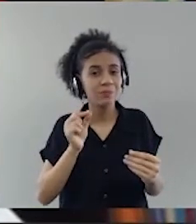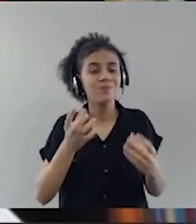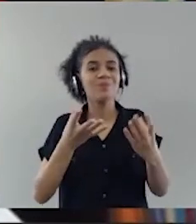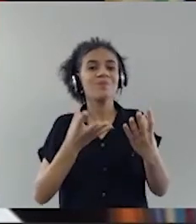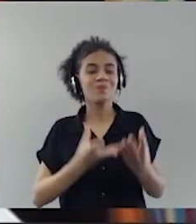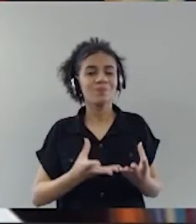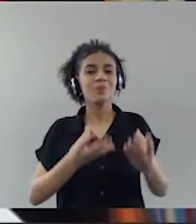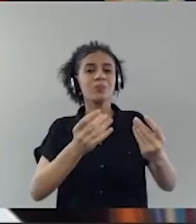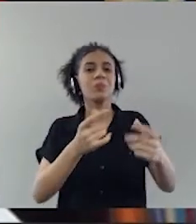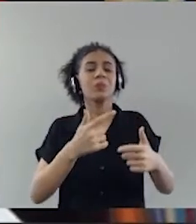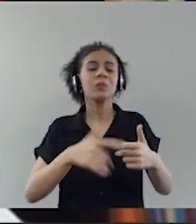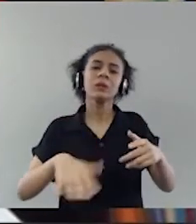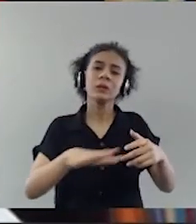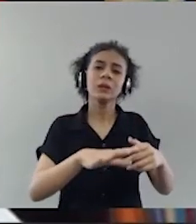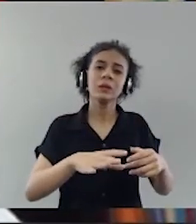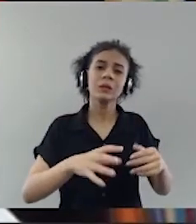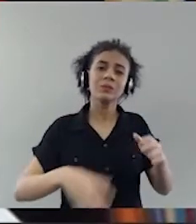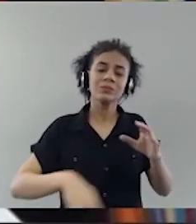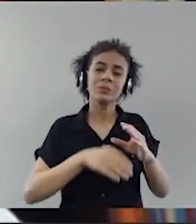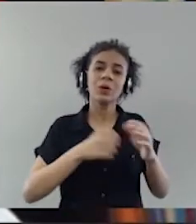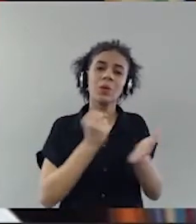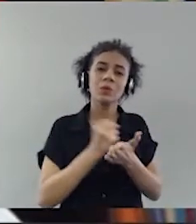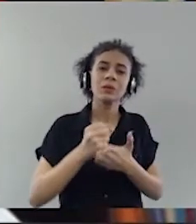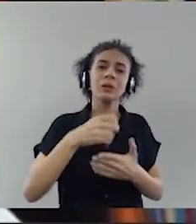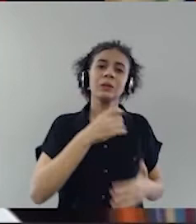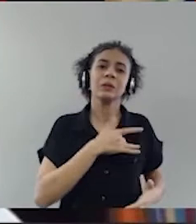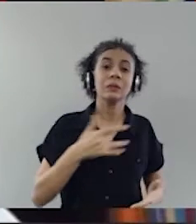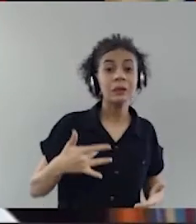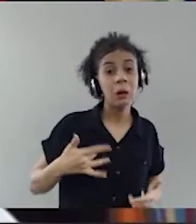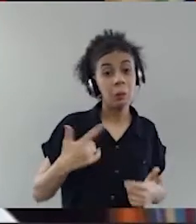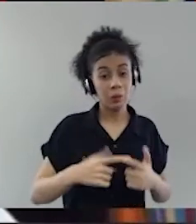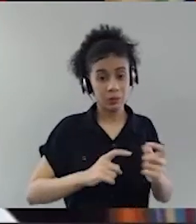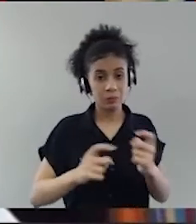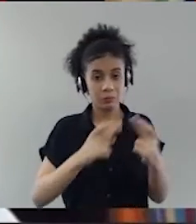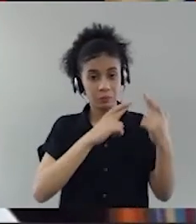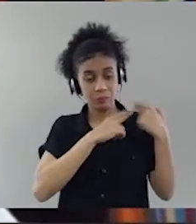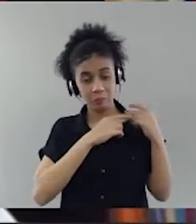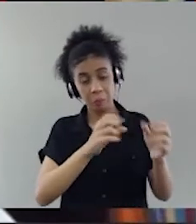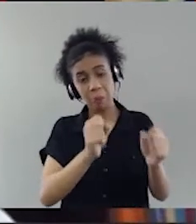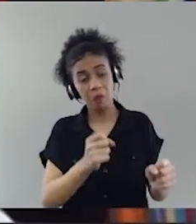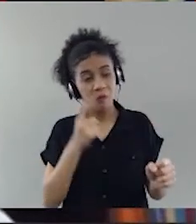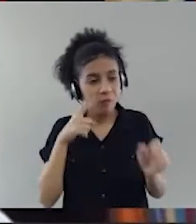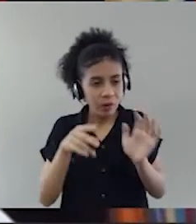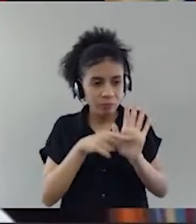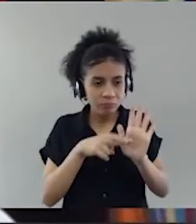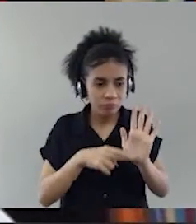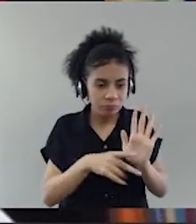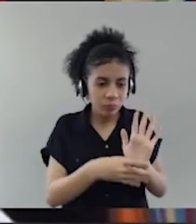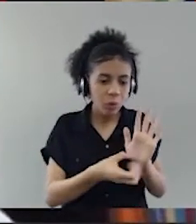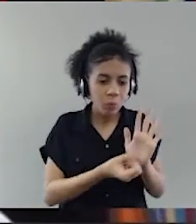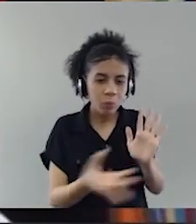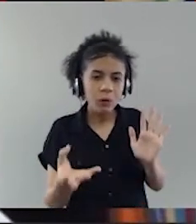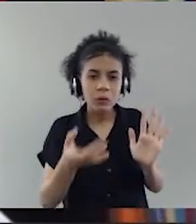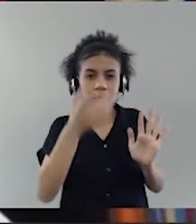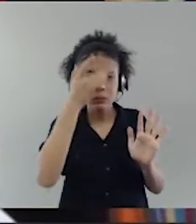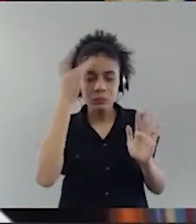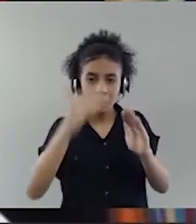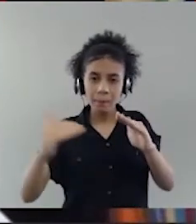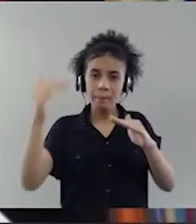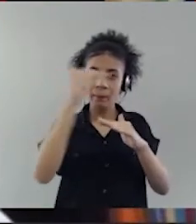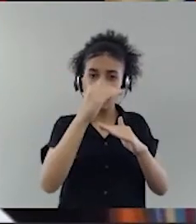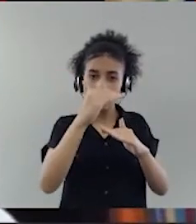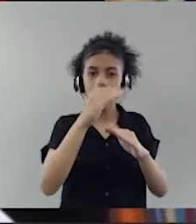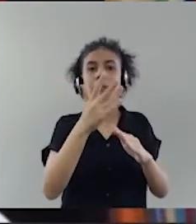área de saúde, né? Já que a administração pode definir no edital um quantitativo superior e